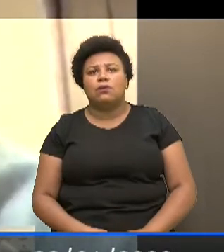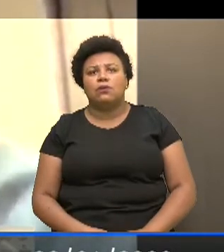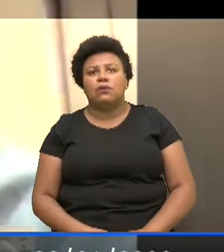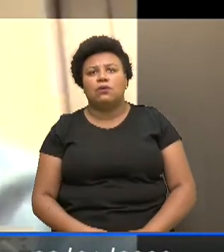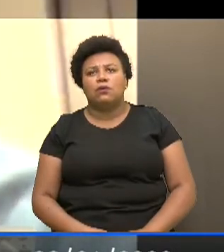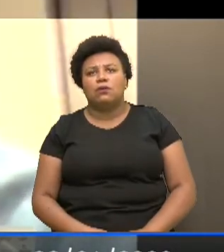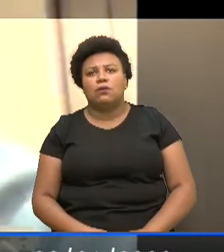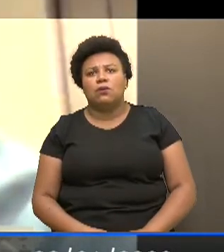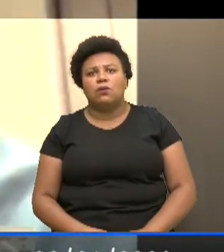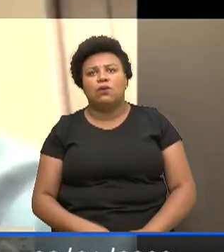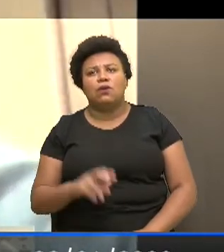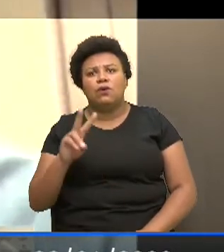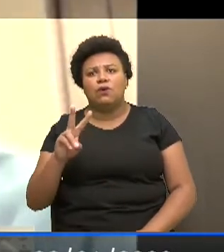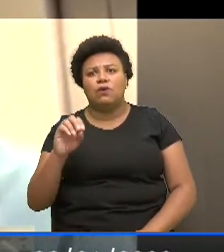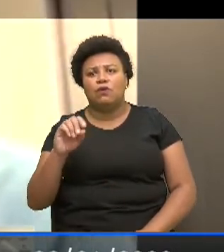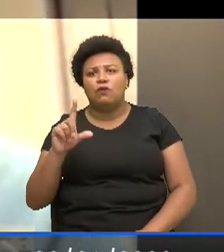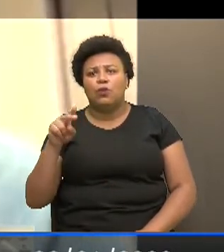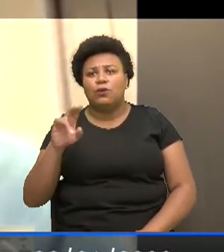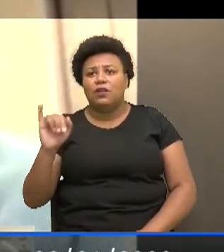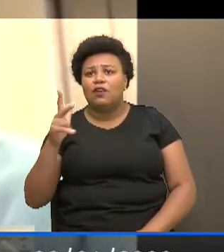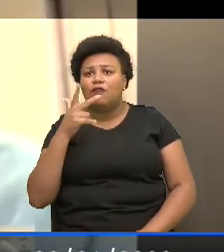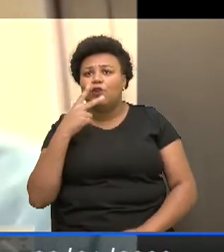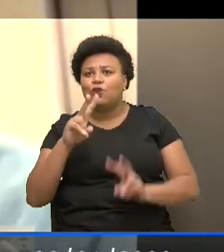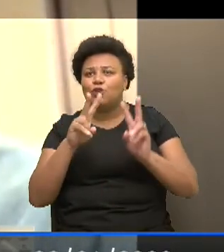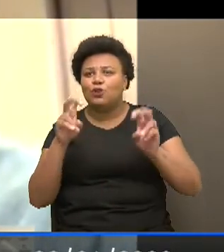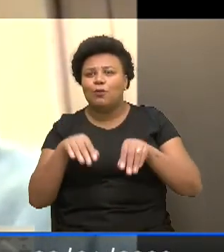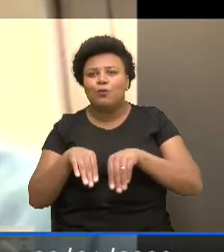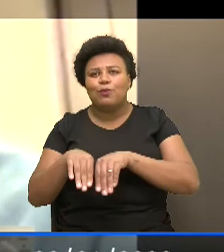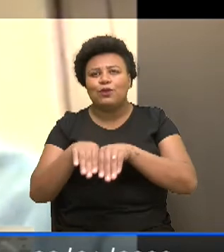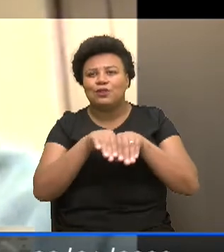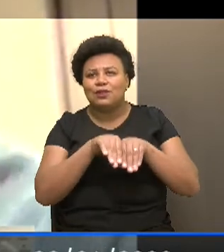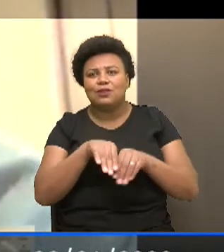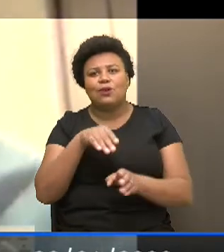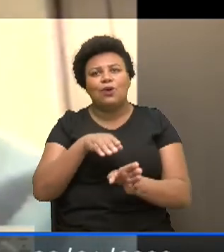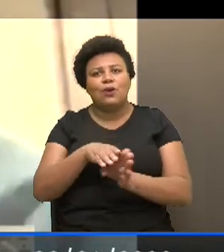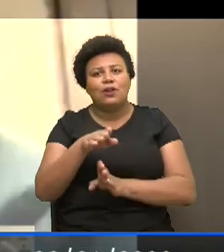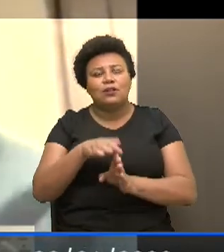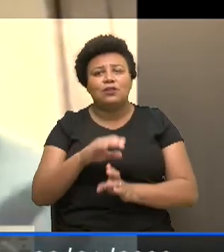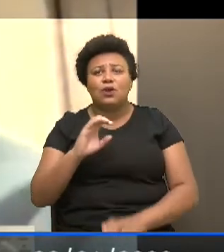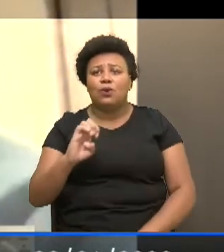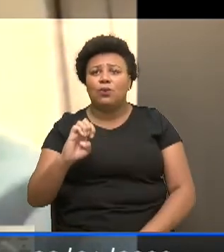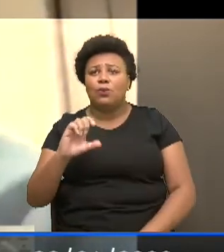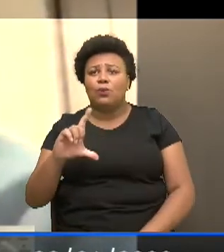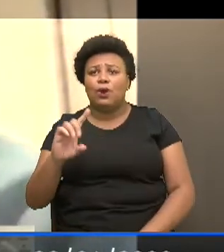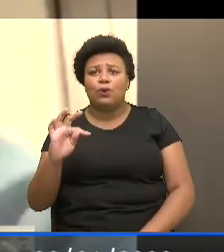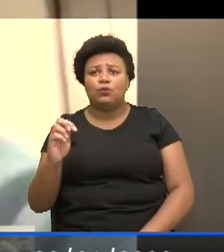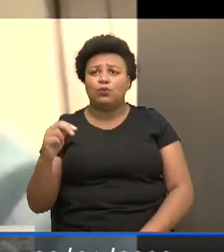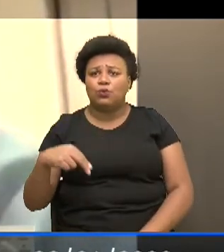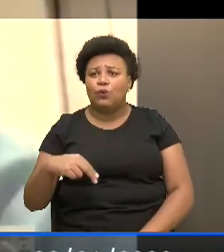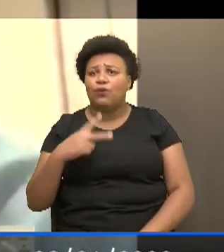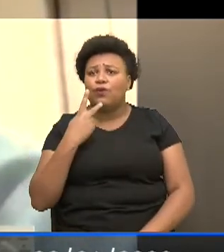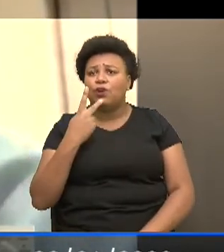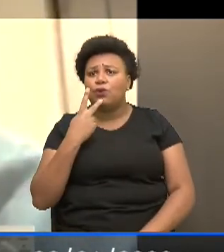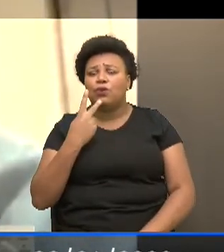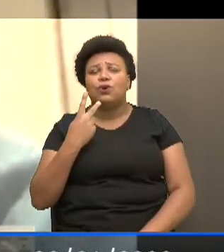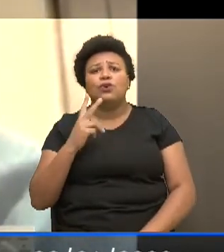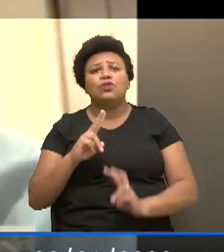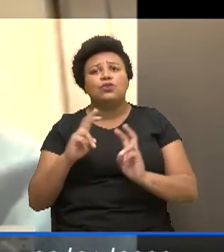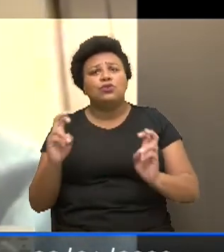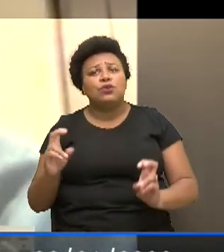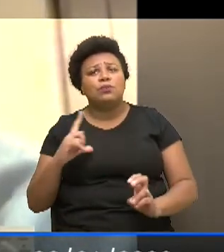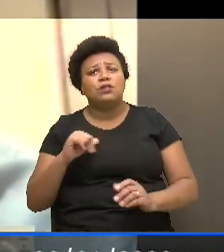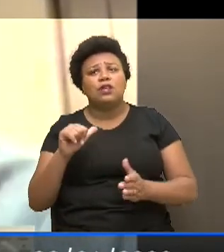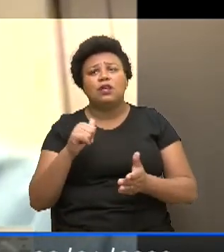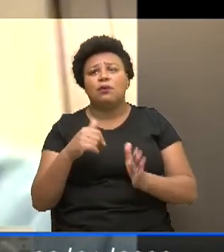o Ronei falou nessa questão de padronização de orientações, o Elton Weber falou nessa questão de termos um